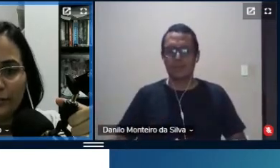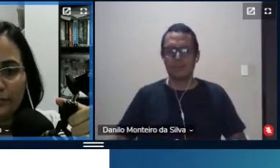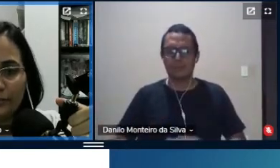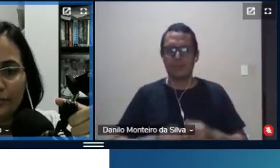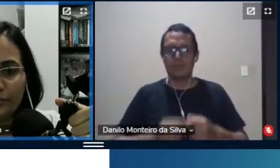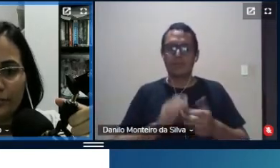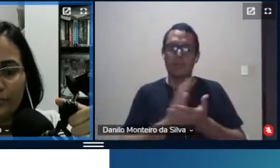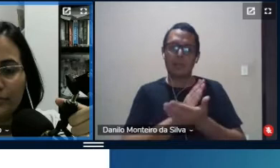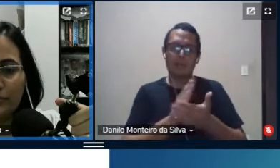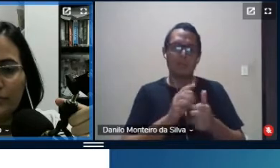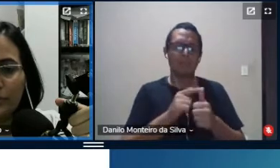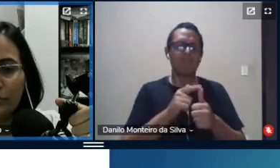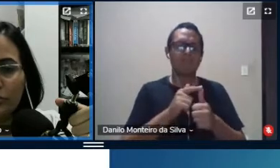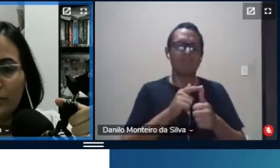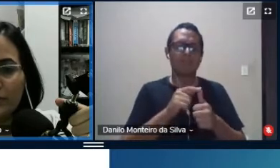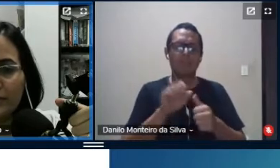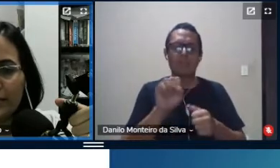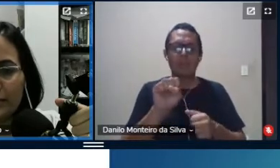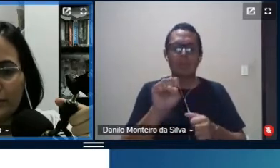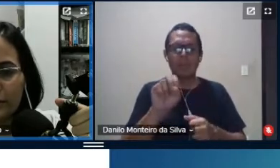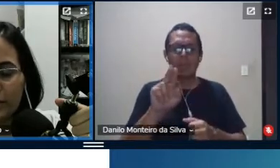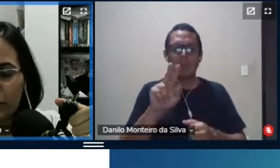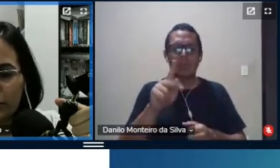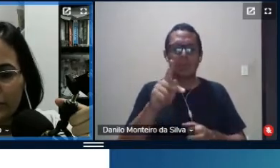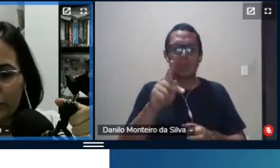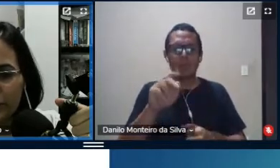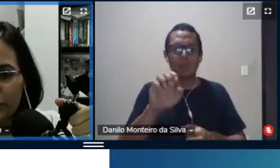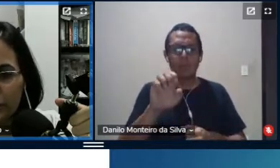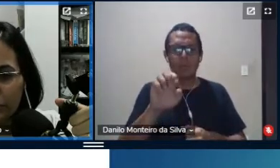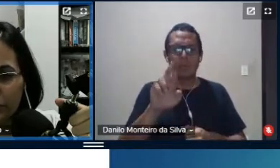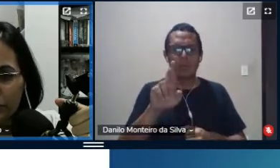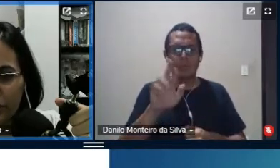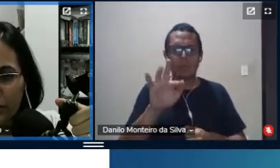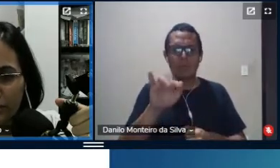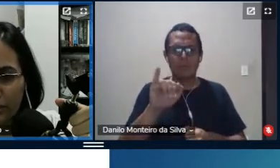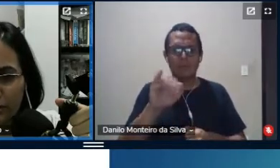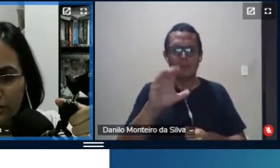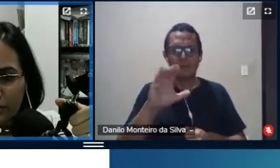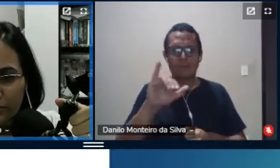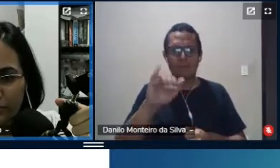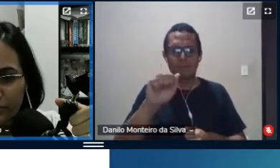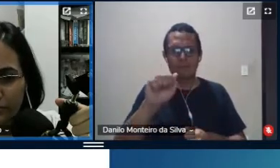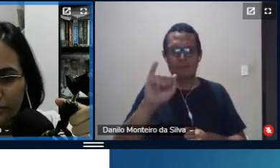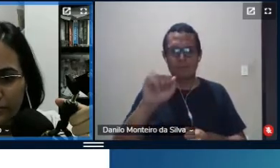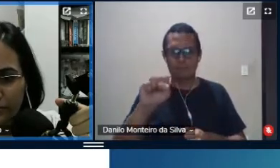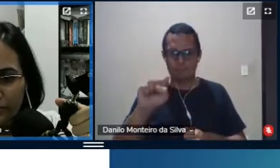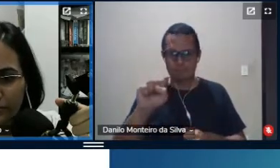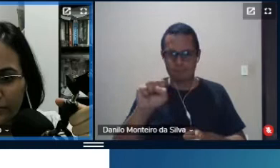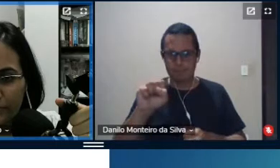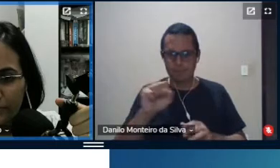superficiais. Então, superficiais são aqui, ó. Tá vendo que tem um defeito aqui, ó?